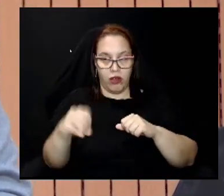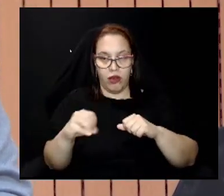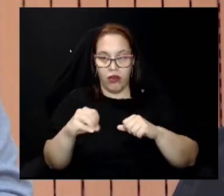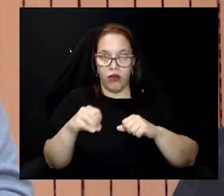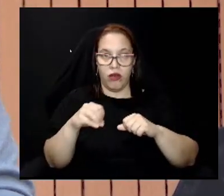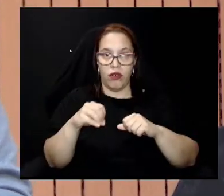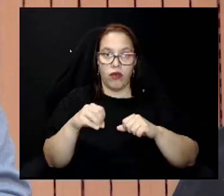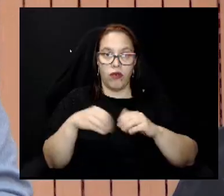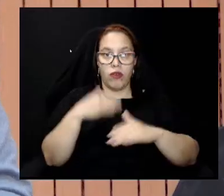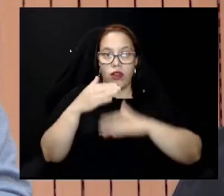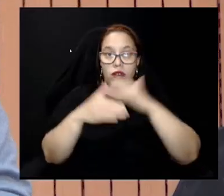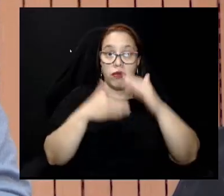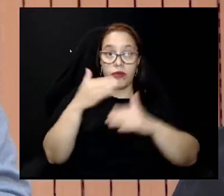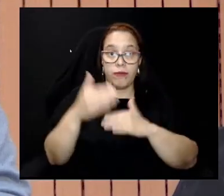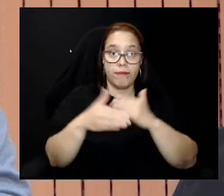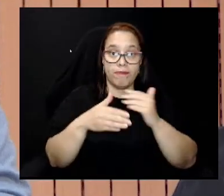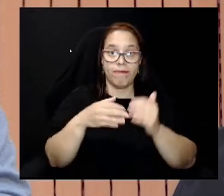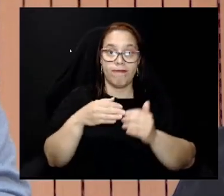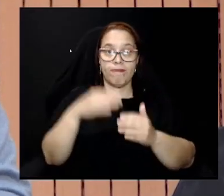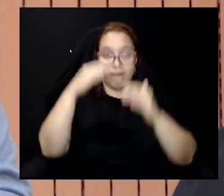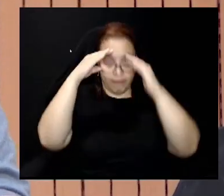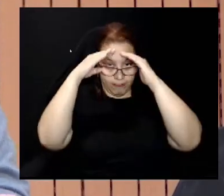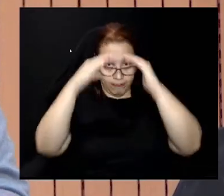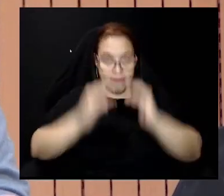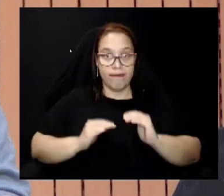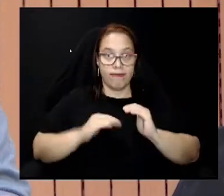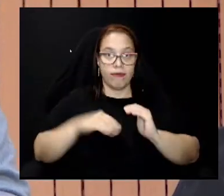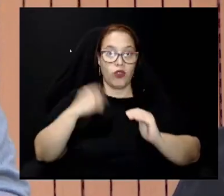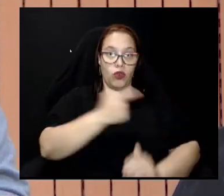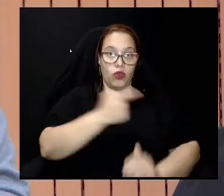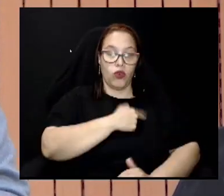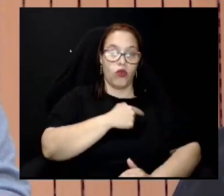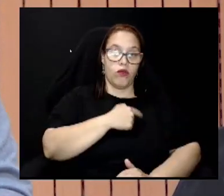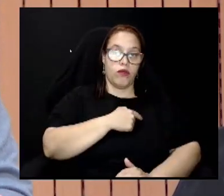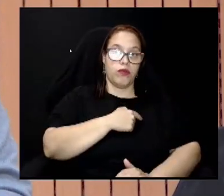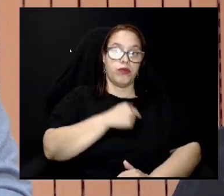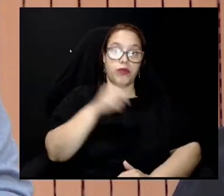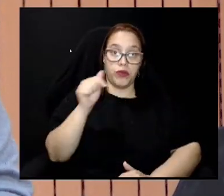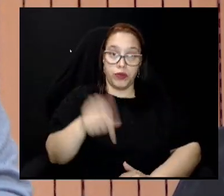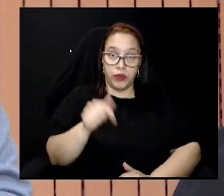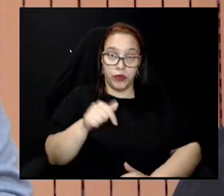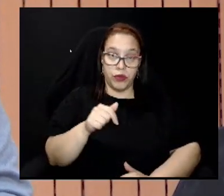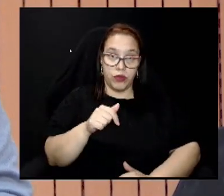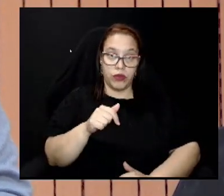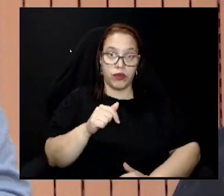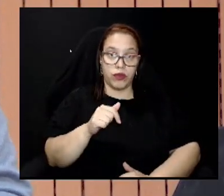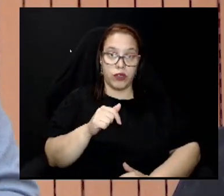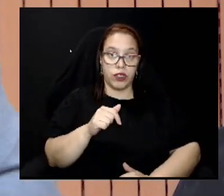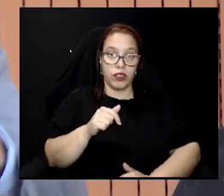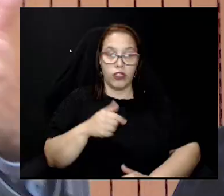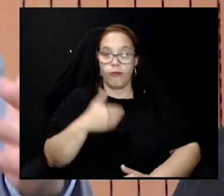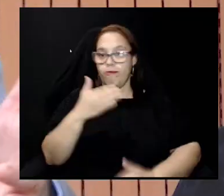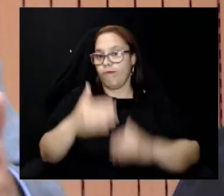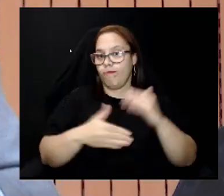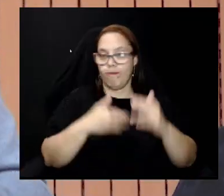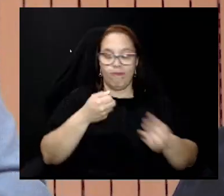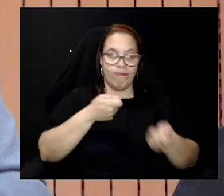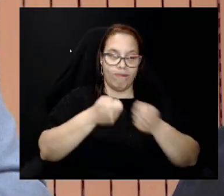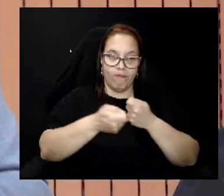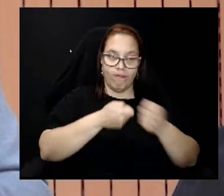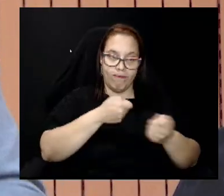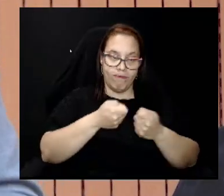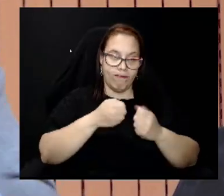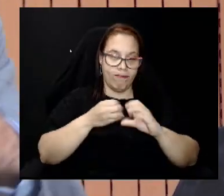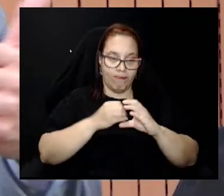digamos assim, não obedecer aos comandos do nosso corpo. Enquanto nós estamos aqui, o nosso corpo está o tempo todo se regulando, tem células nascendo,